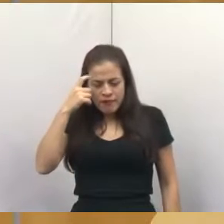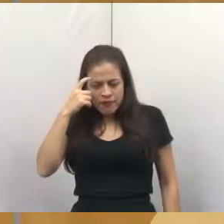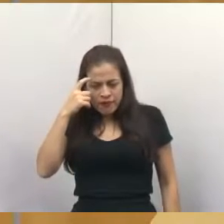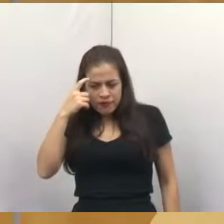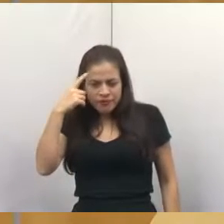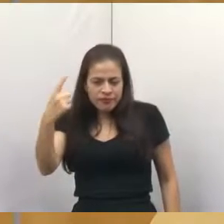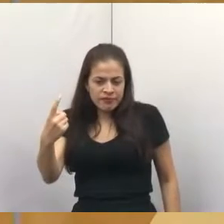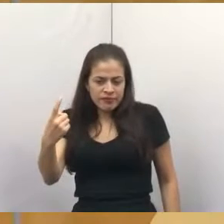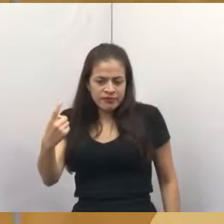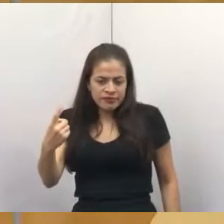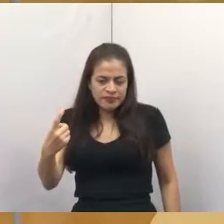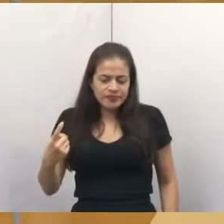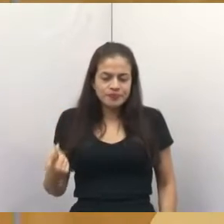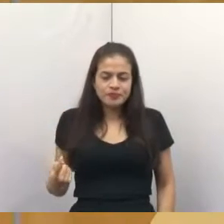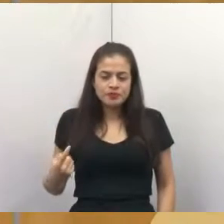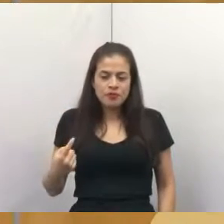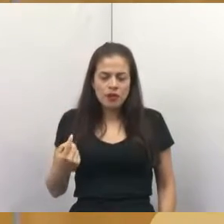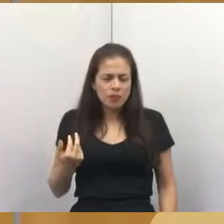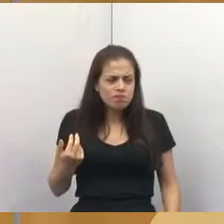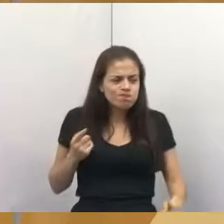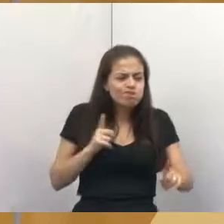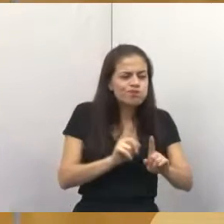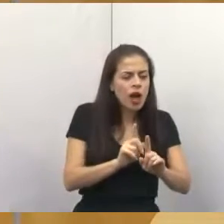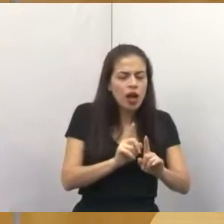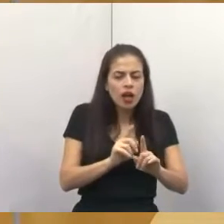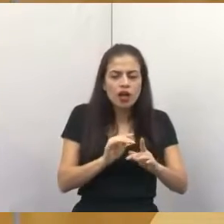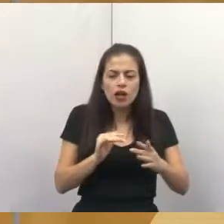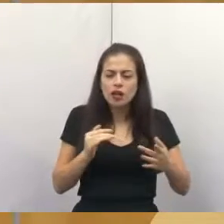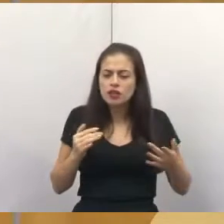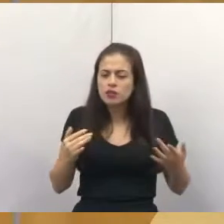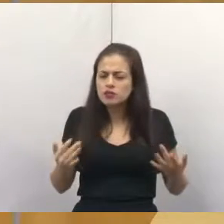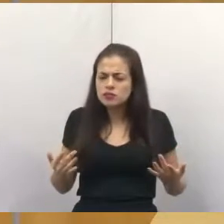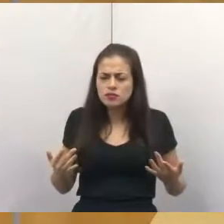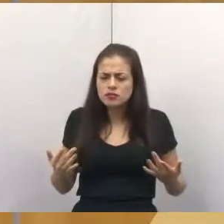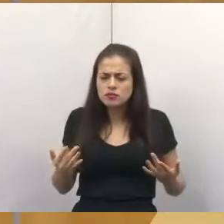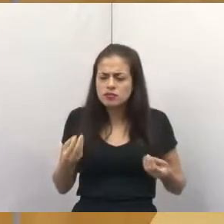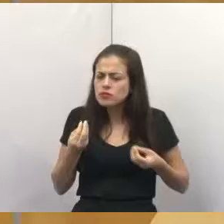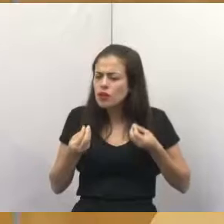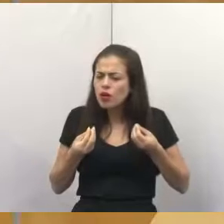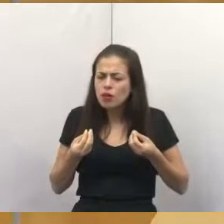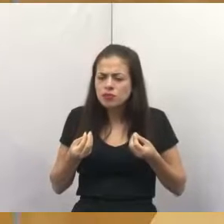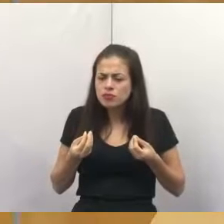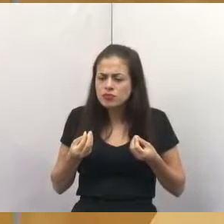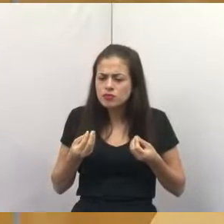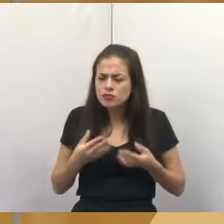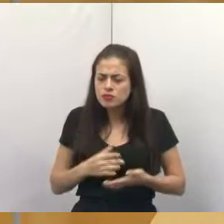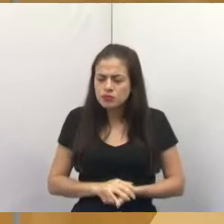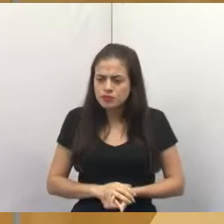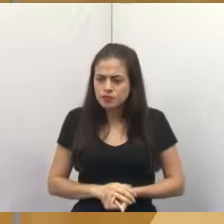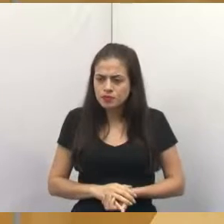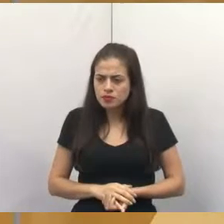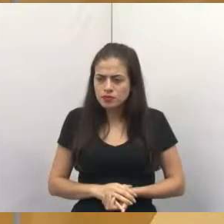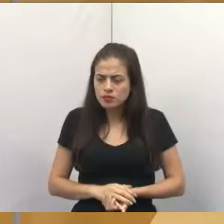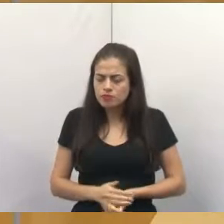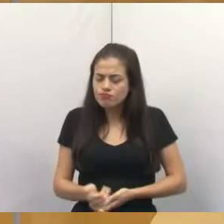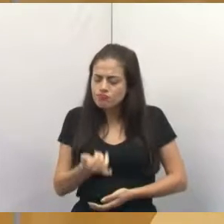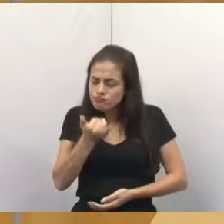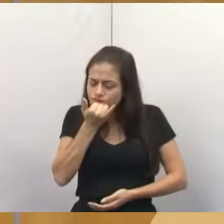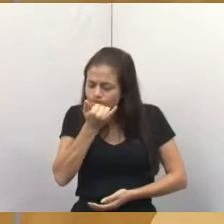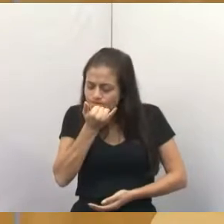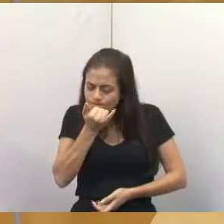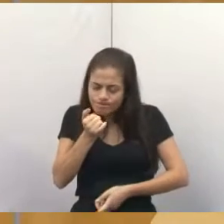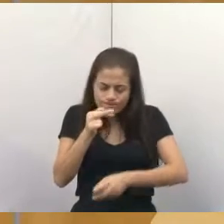para um lado e correria para o outro. Não tem como a gente falar, correria pequenininha, correria... Não existe isso. Então, me desculpem, com